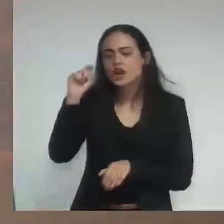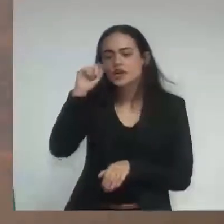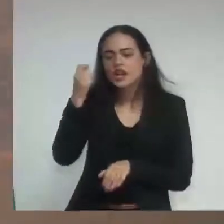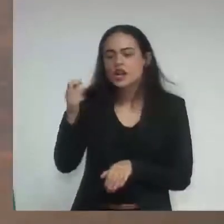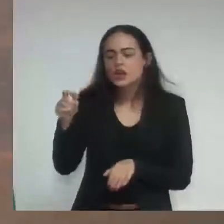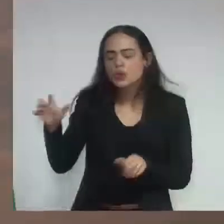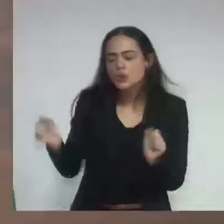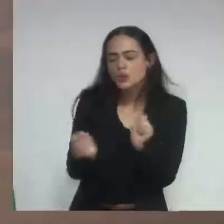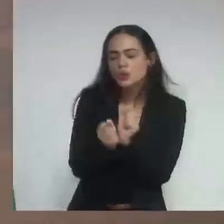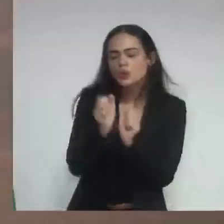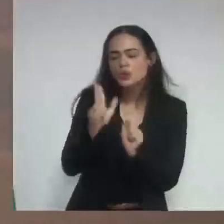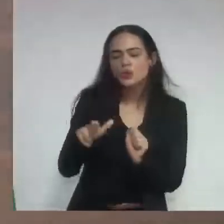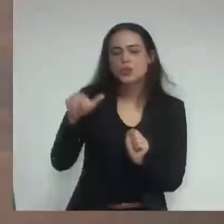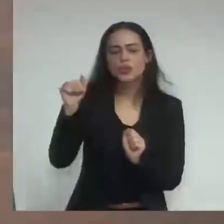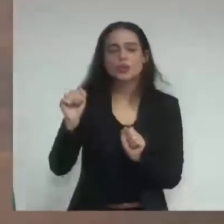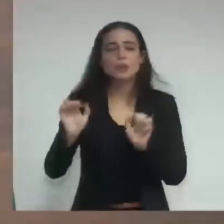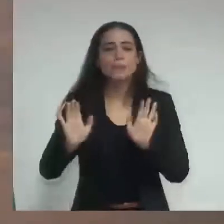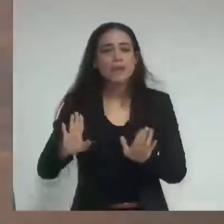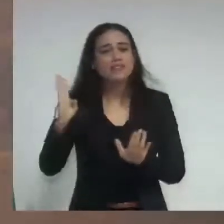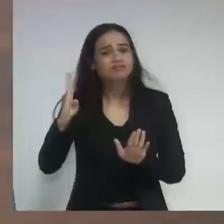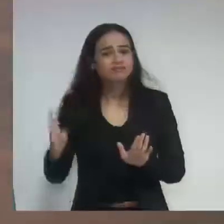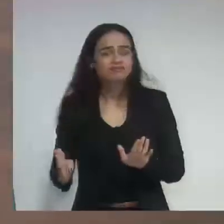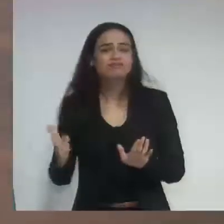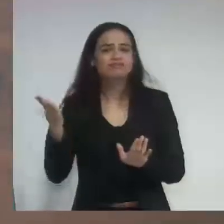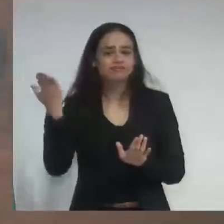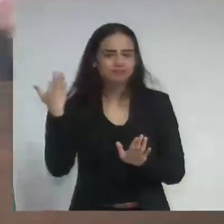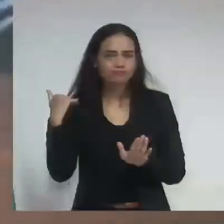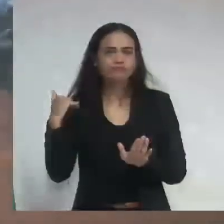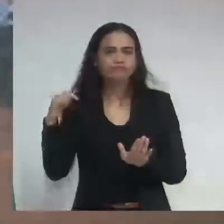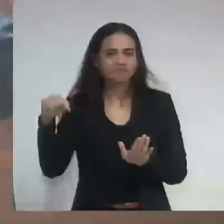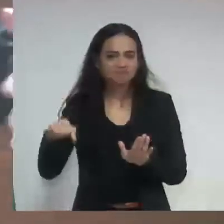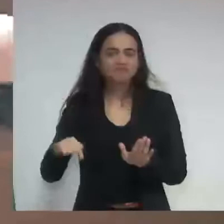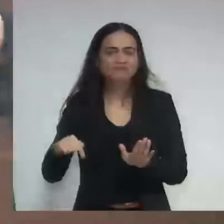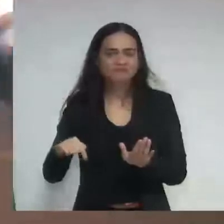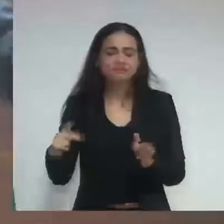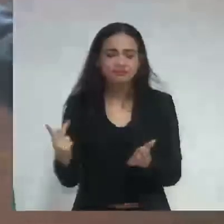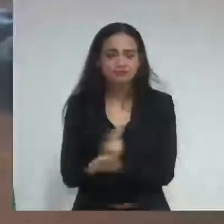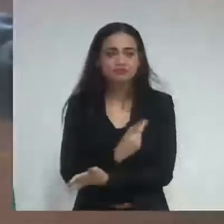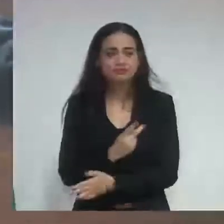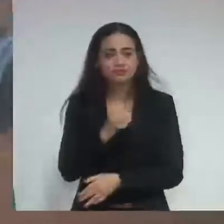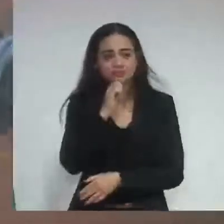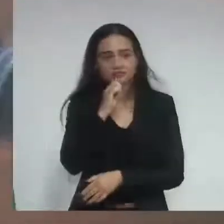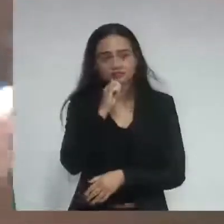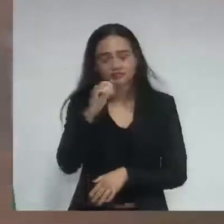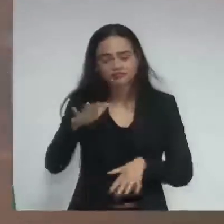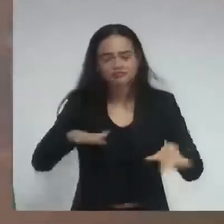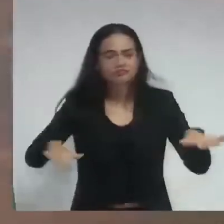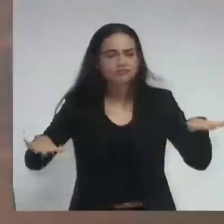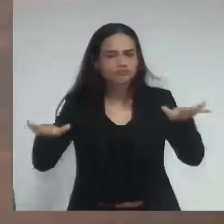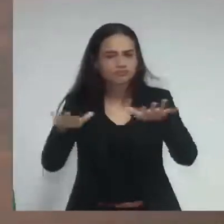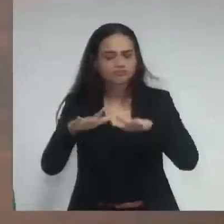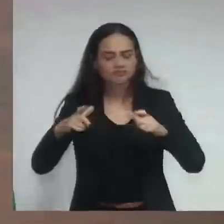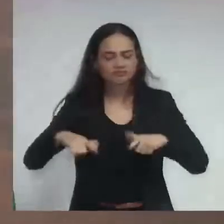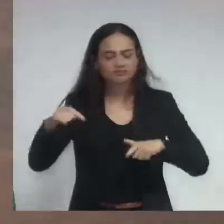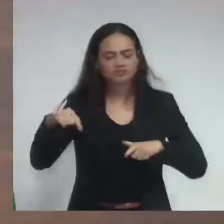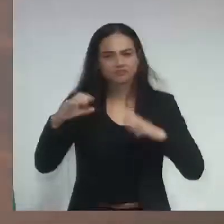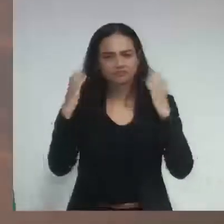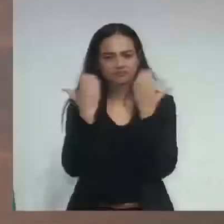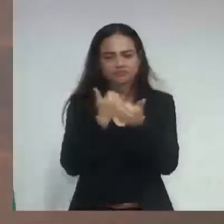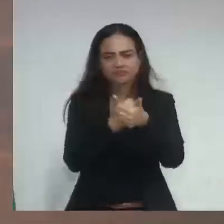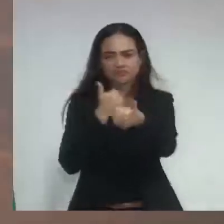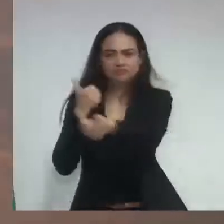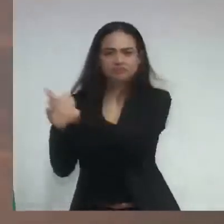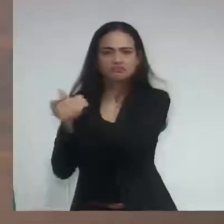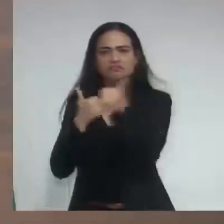escravizou. Vinhedo escravizou. Eu falei numa sessão, aqui onde nós estamos, mais ou menos, né, existia um